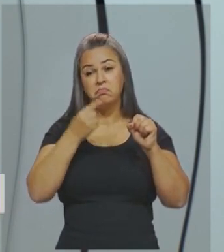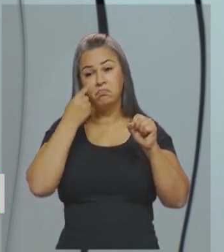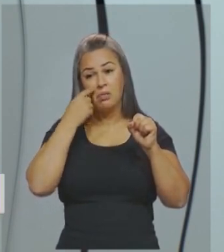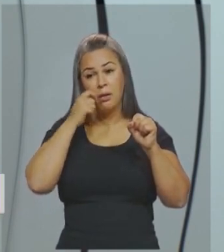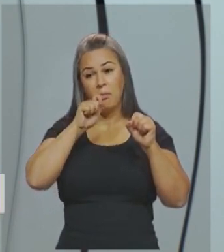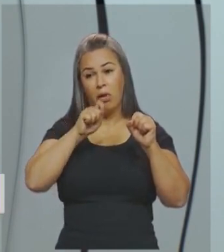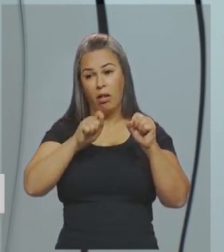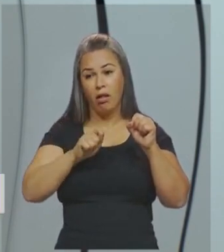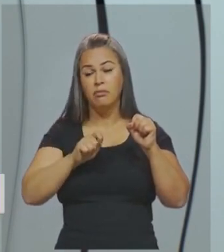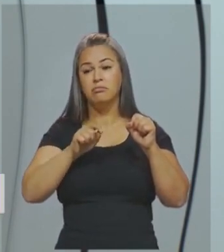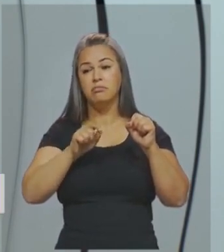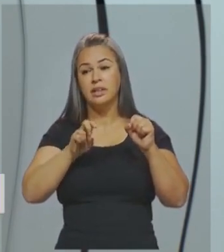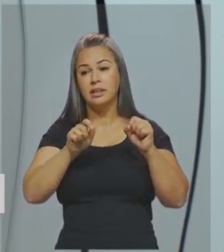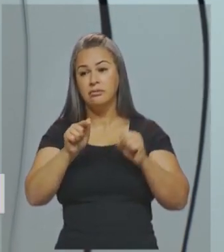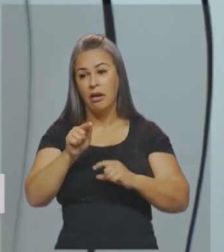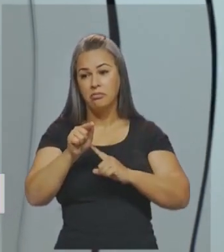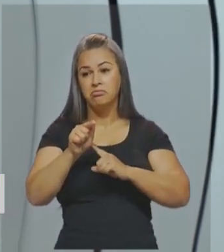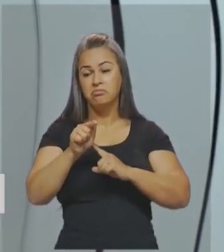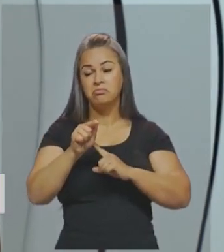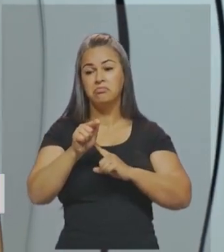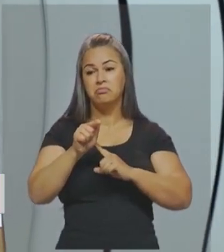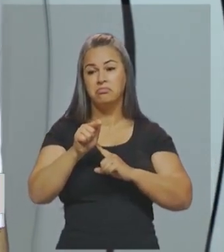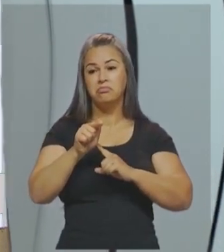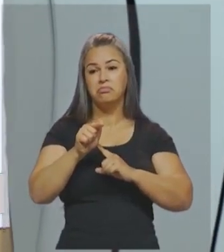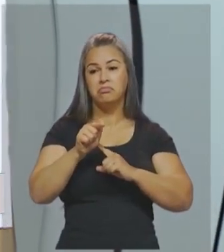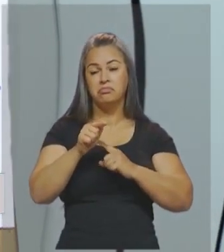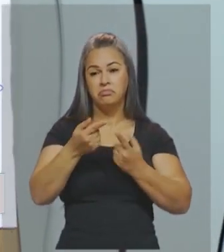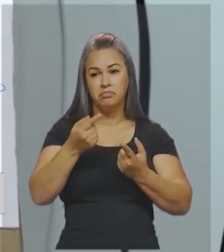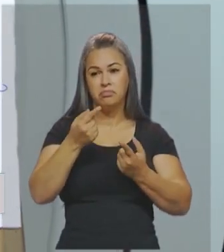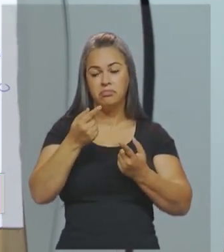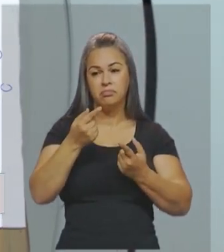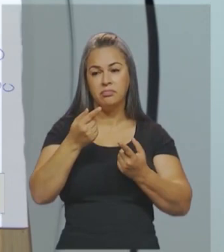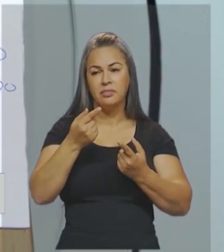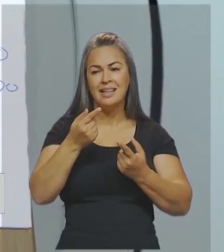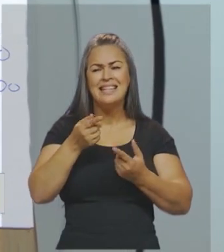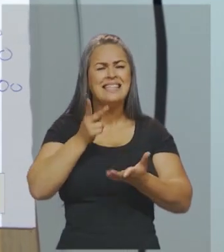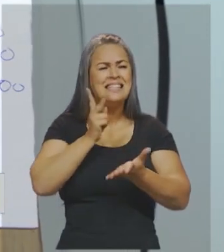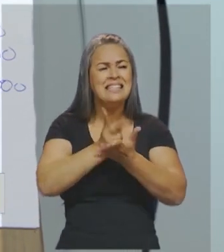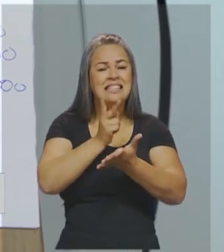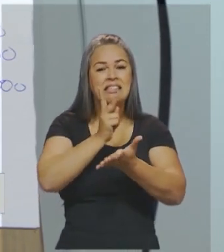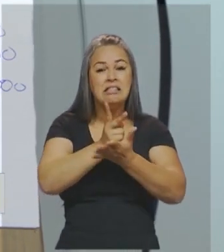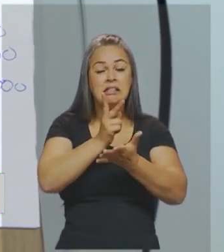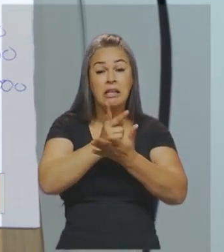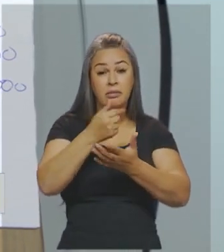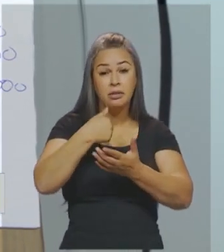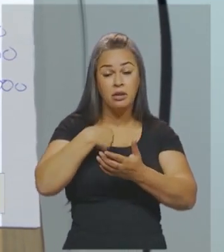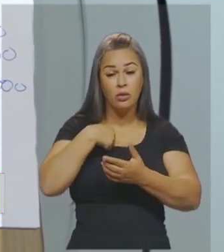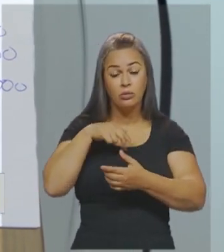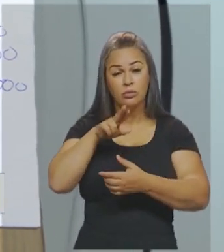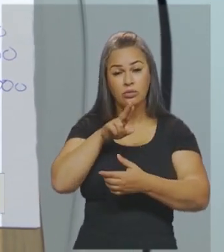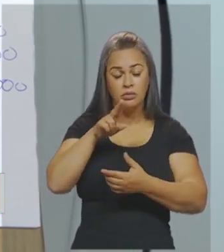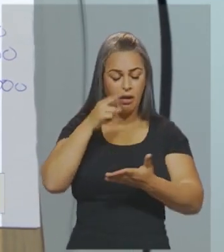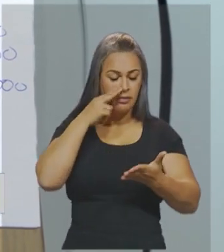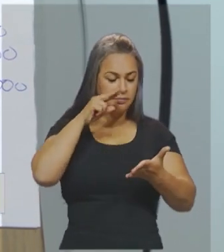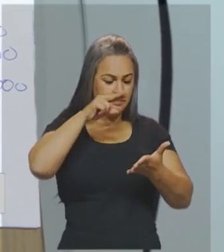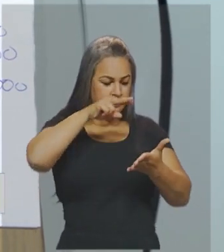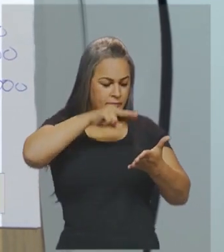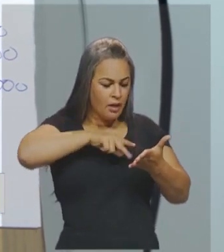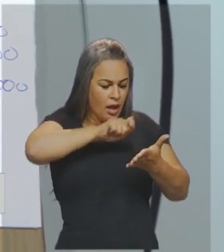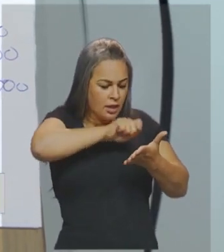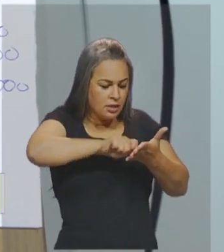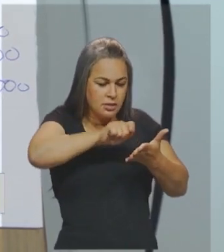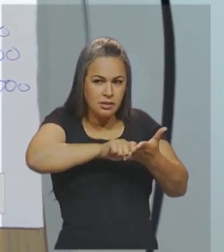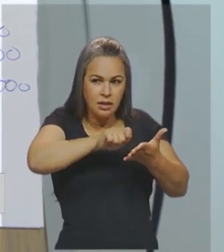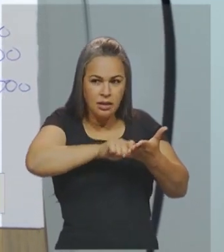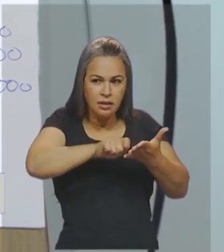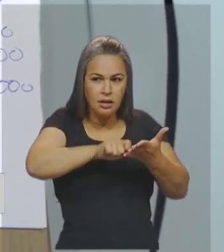e 7. Tá aí a decomposição. Então, de novo, toda vez que você pegar na leitura do número, fica